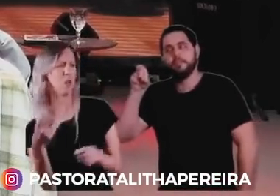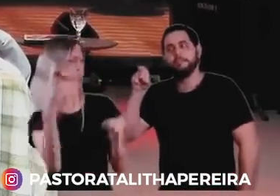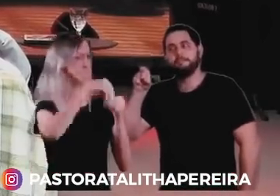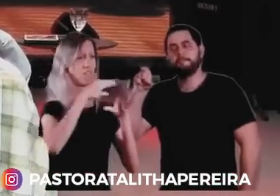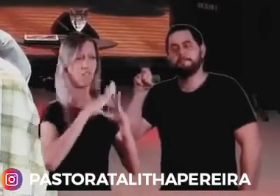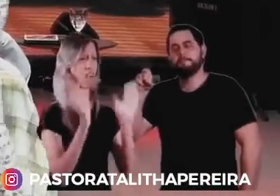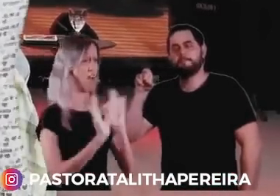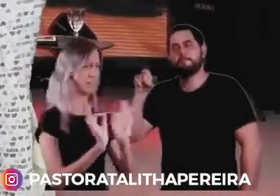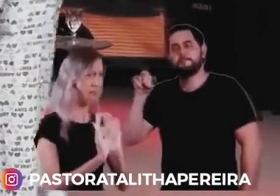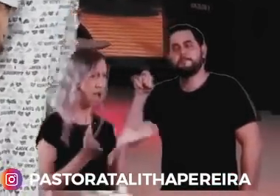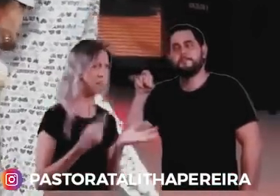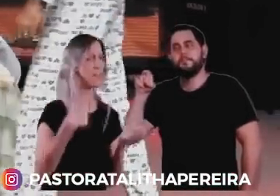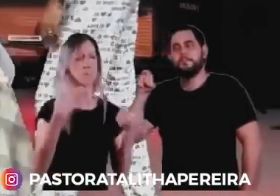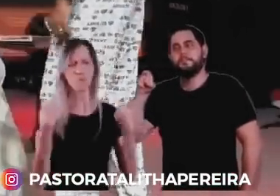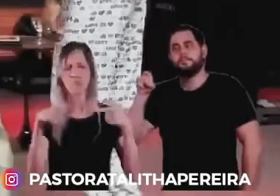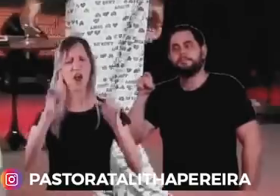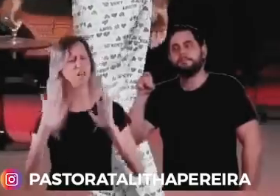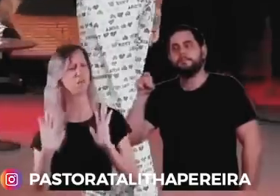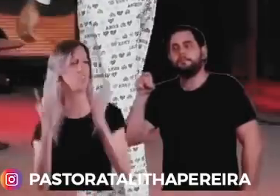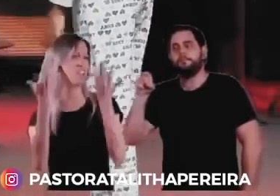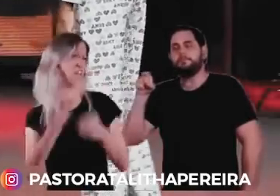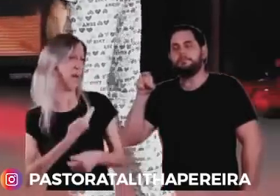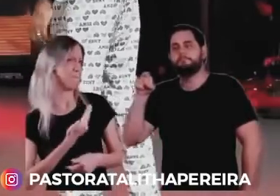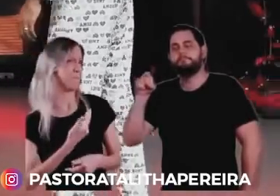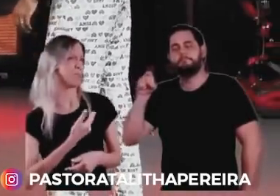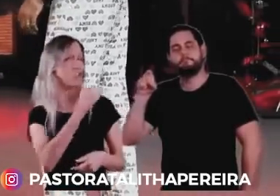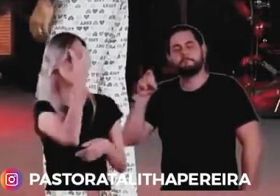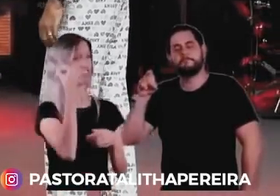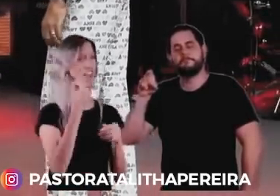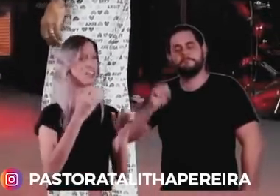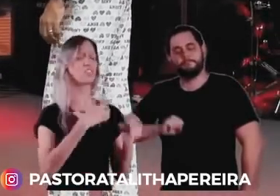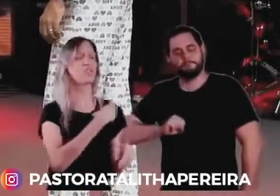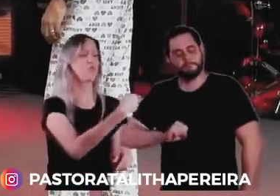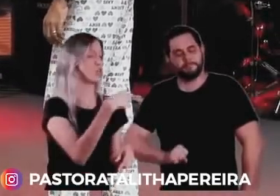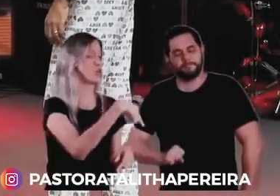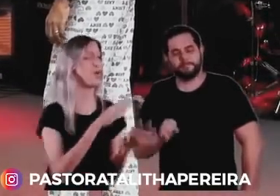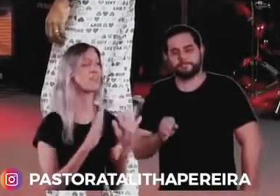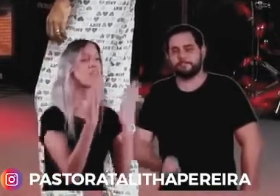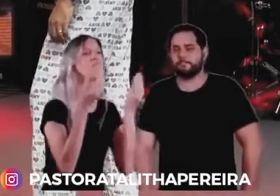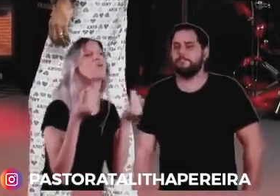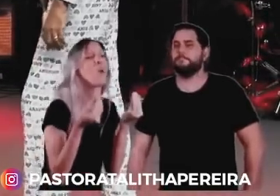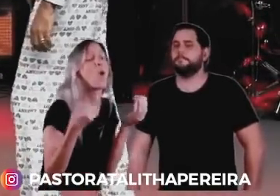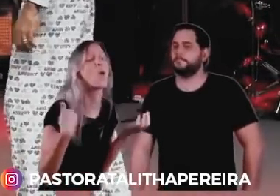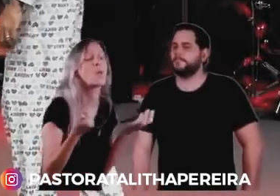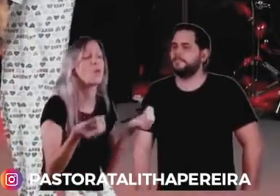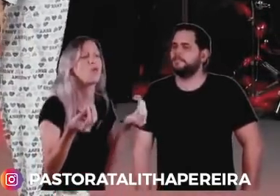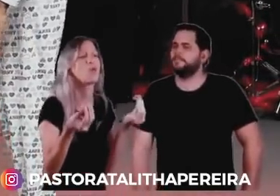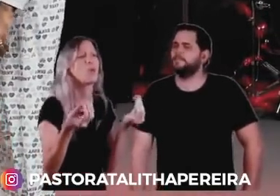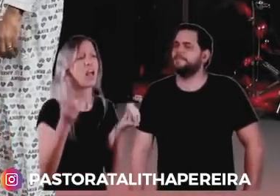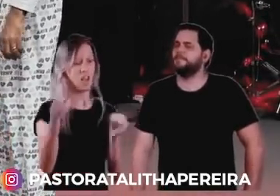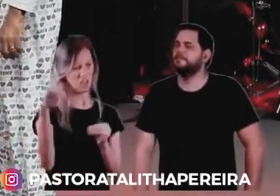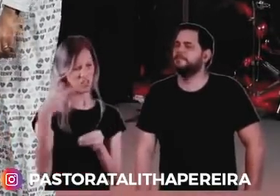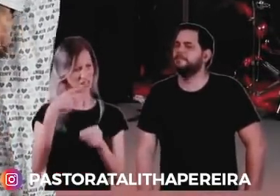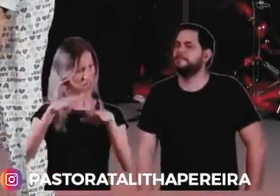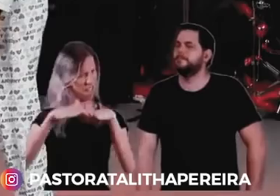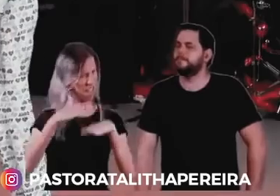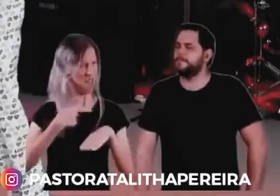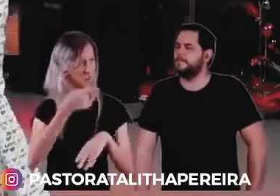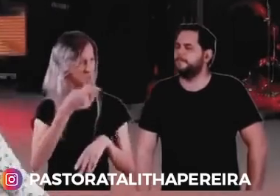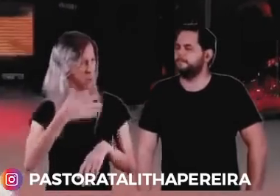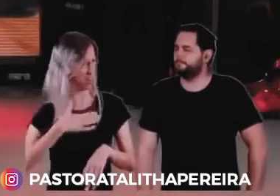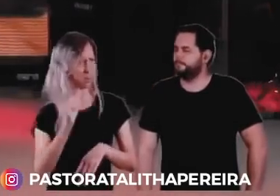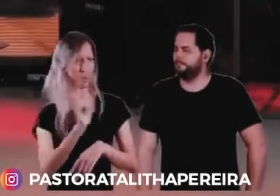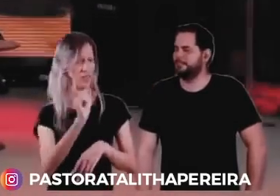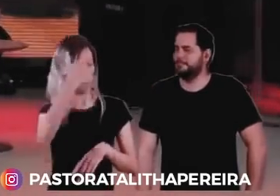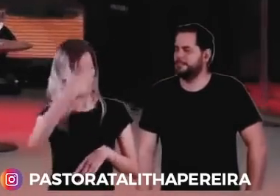você que vai comemorar o aniversário de seus amigos e esquece o aniversário dos filhos. E você não tem moral pra falar de mim não, rapaz. Você não tem